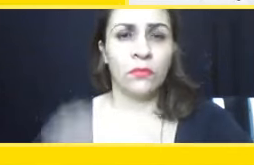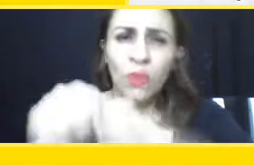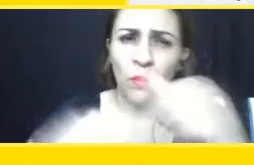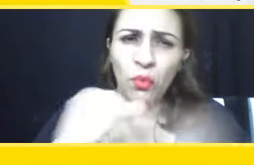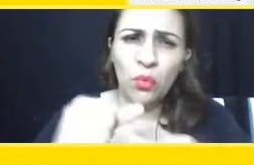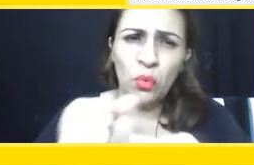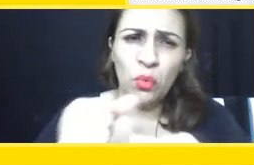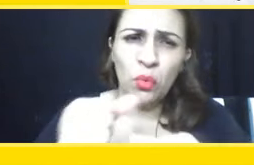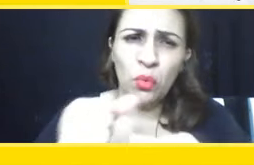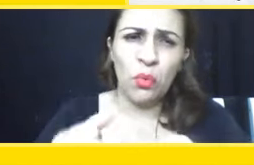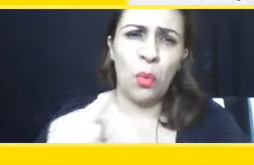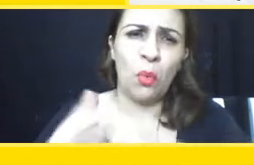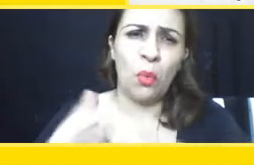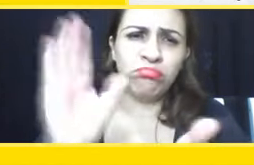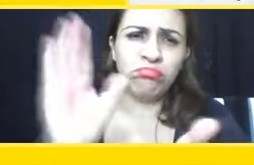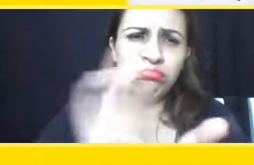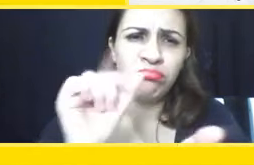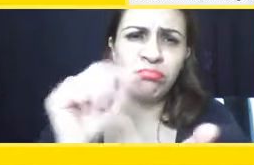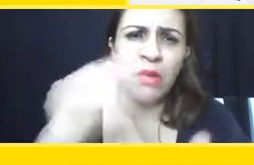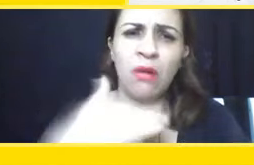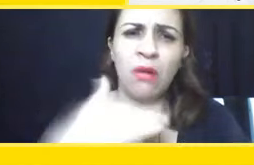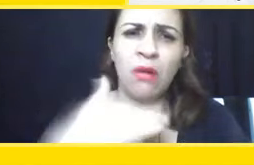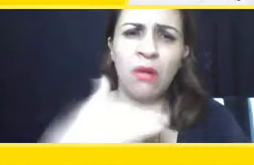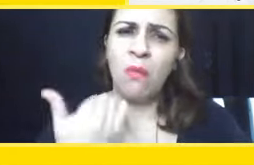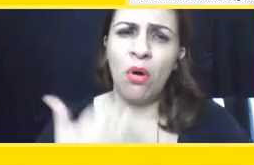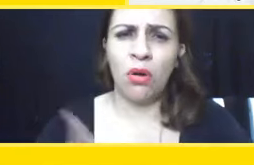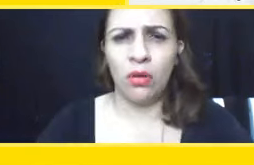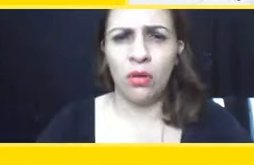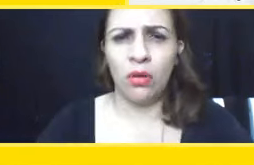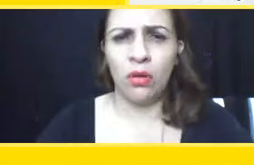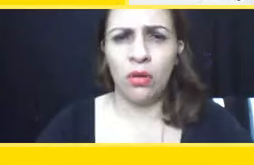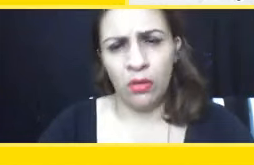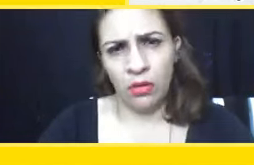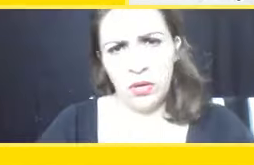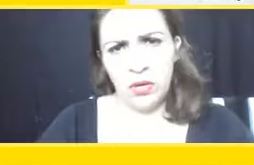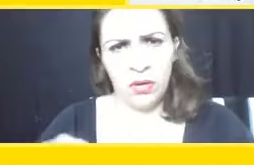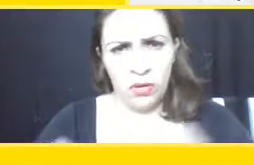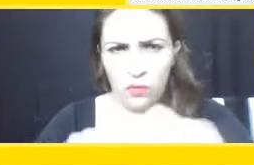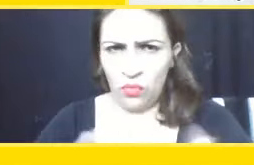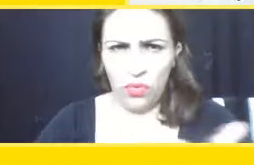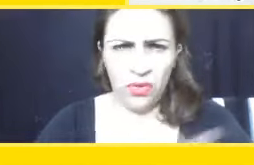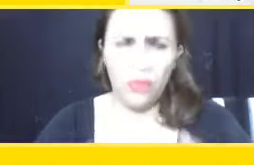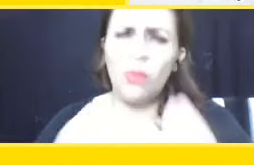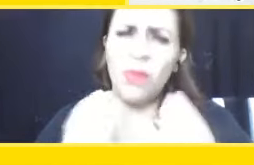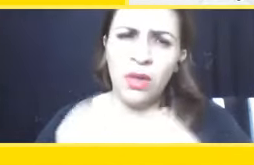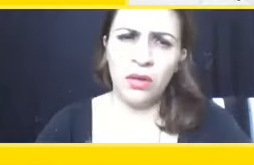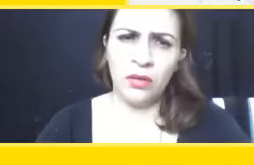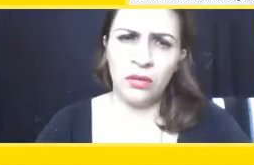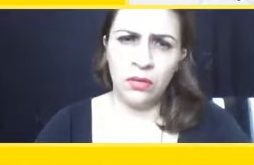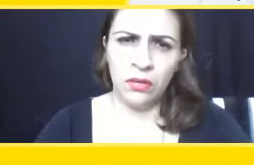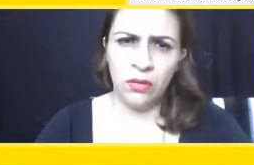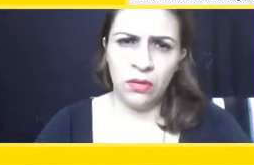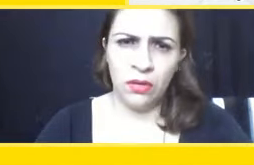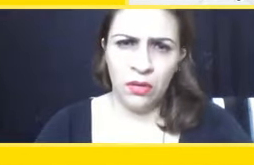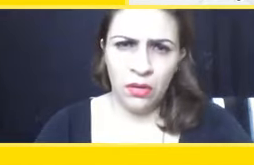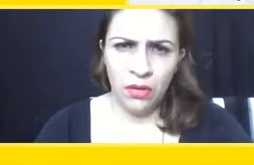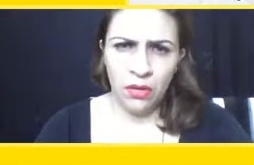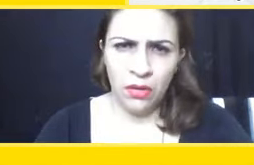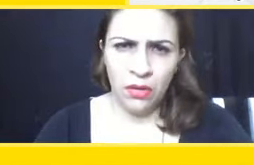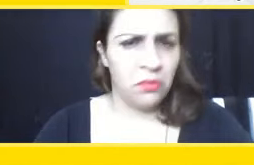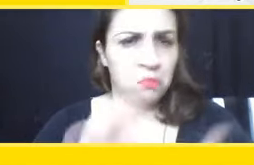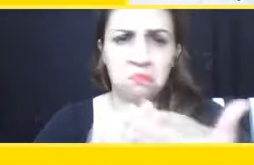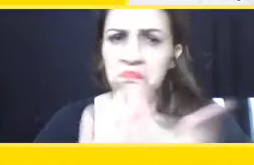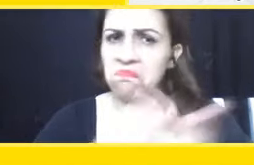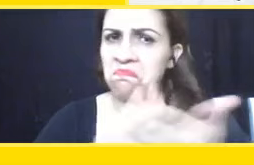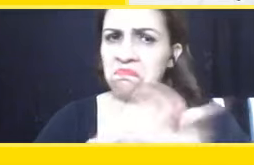é garantida aos filhos Não, autistas, né? E é integral, escalonado. Mudou alguma não, coisa? não mudou nada. O